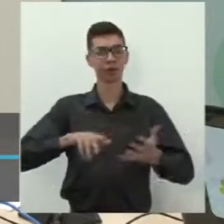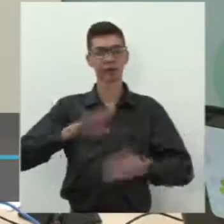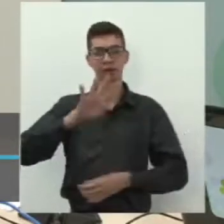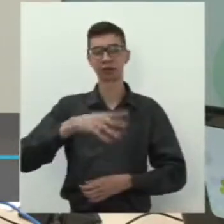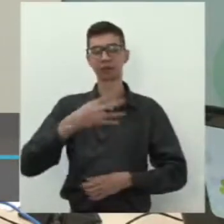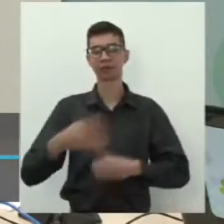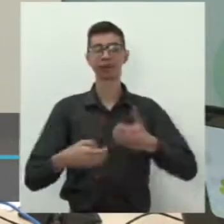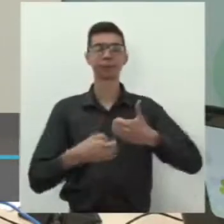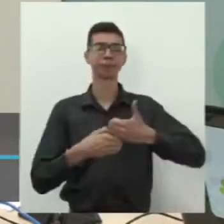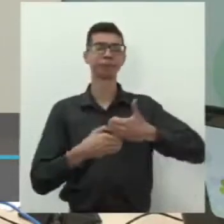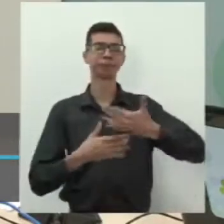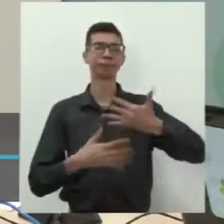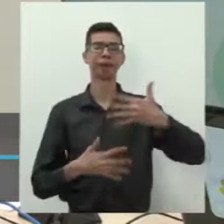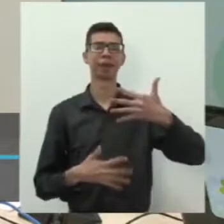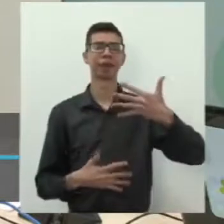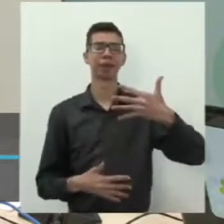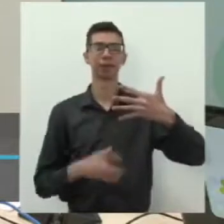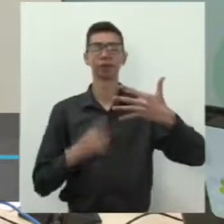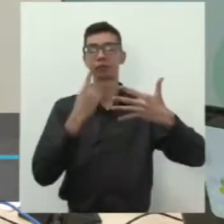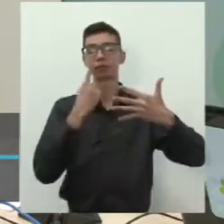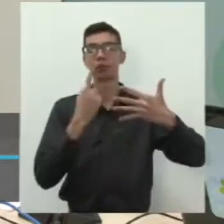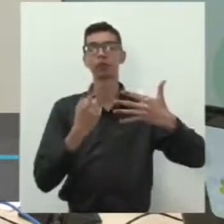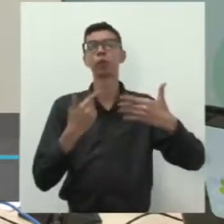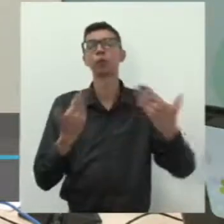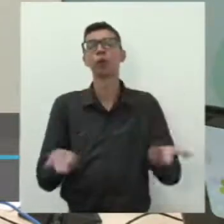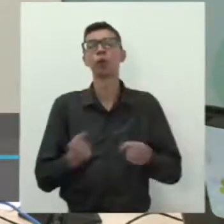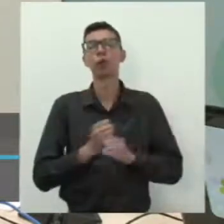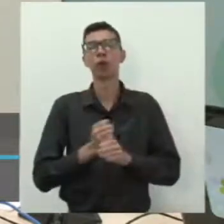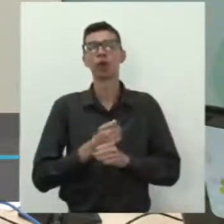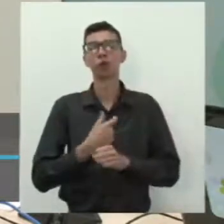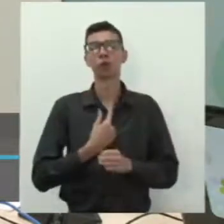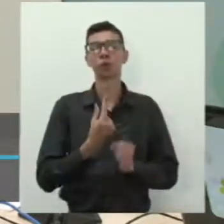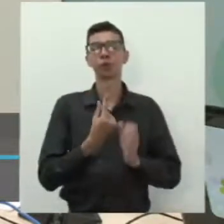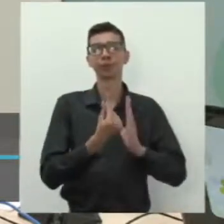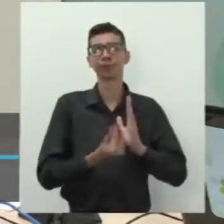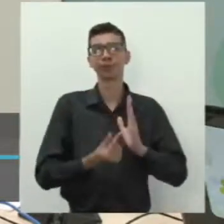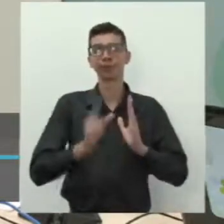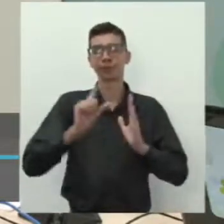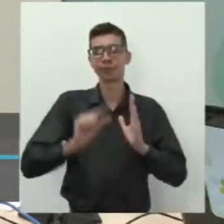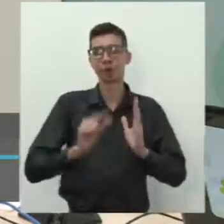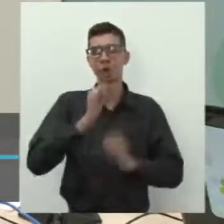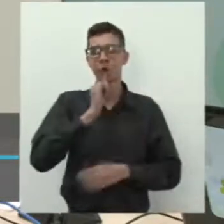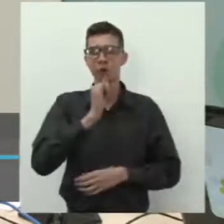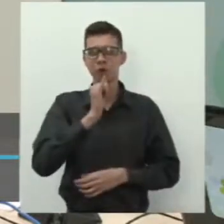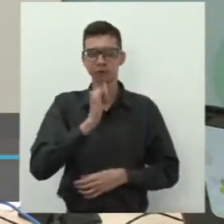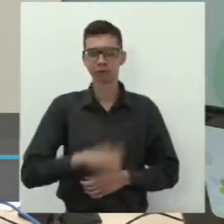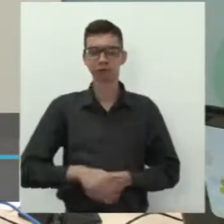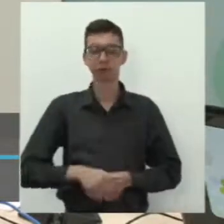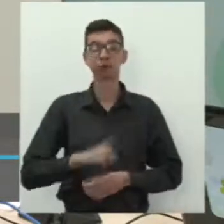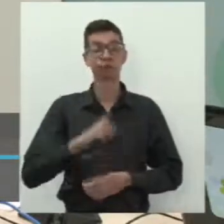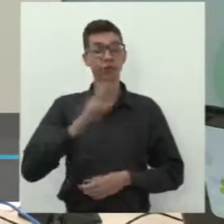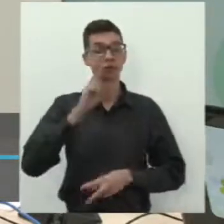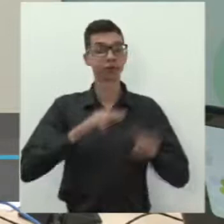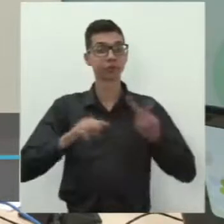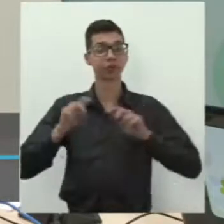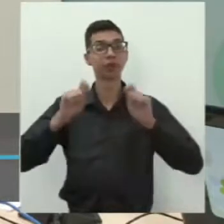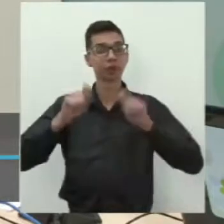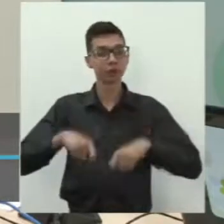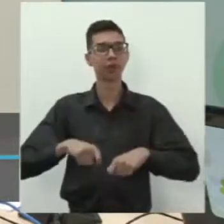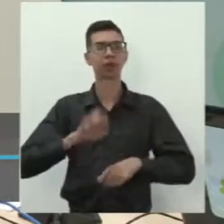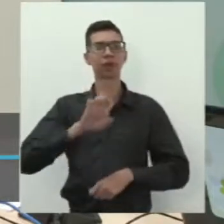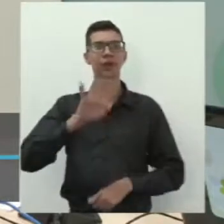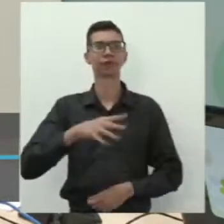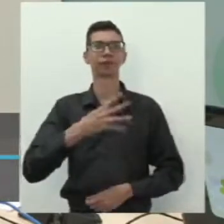enxergar, por exemplo, quais anos eu tive o menor número de orçamento, por exemplo. Você consegue visualizar isso dentro do Excel.